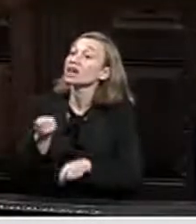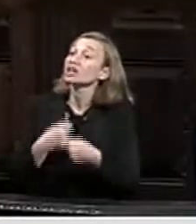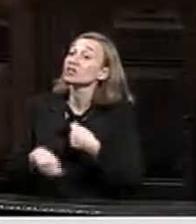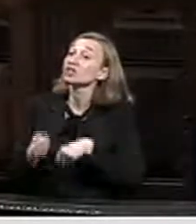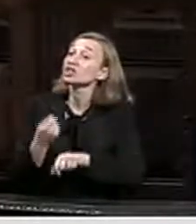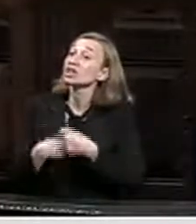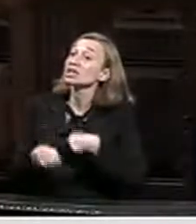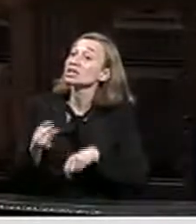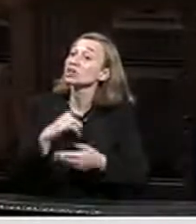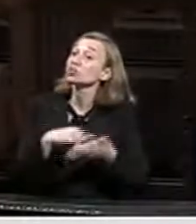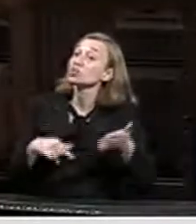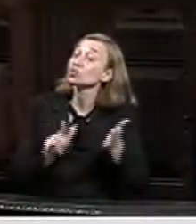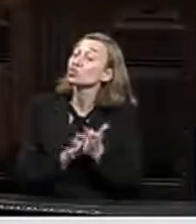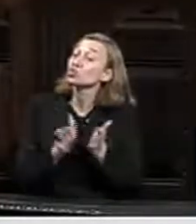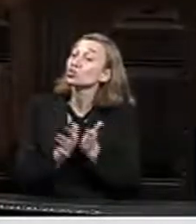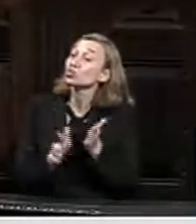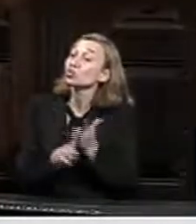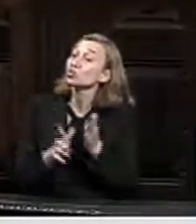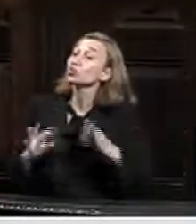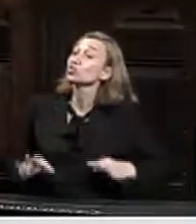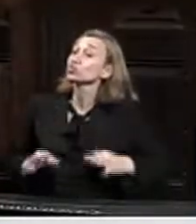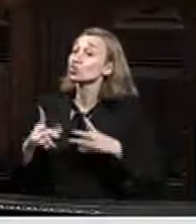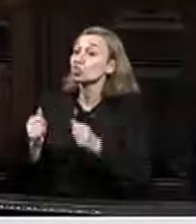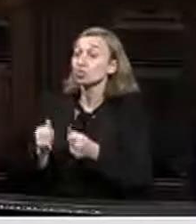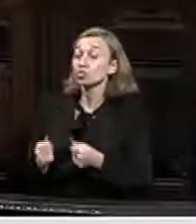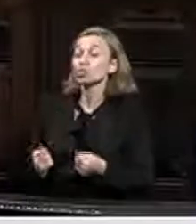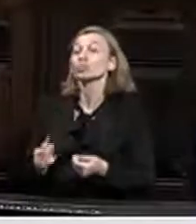a racionalização da estrutura da